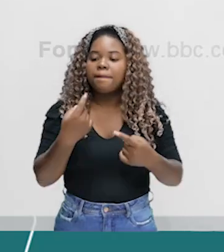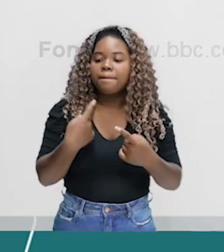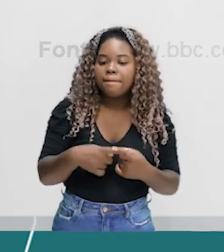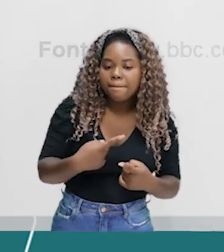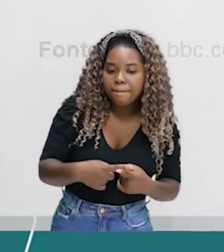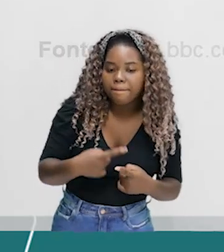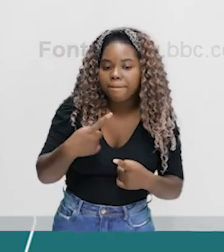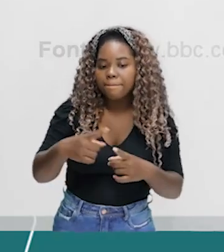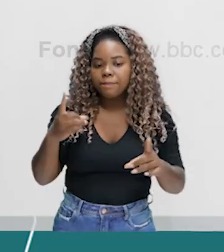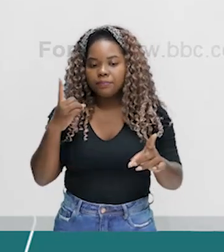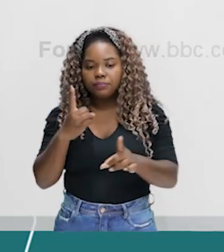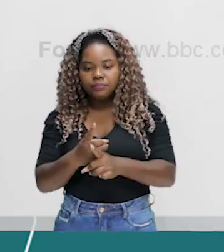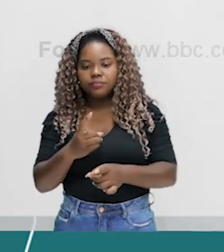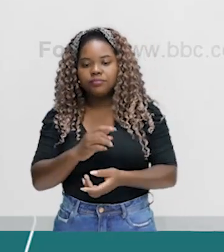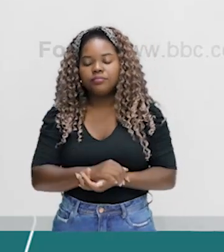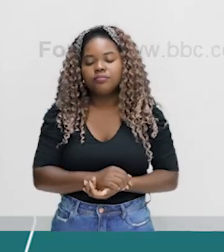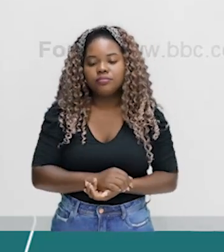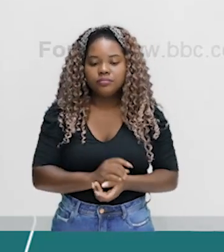vamos encontrar aqui